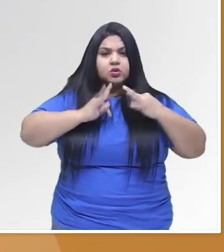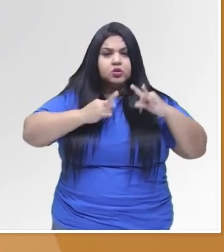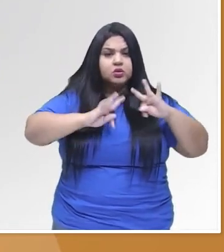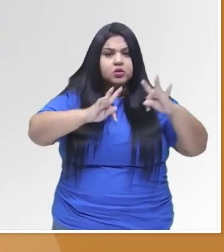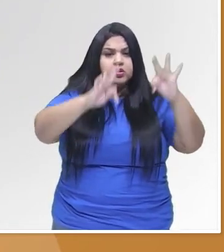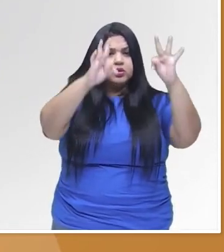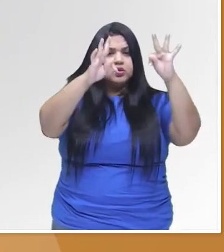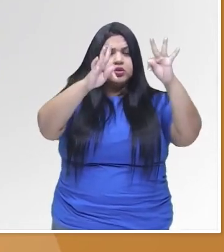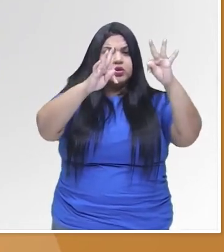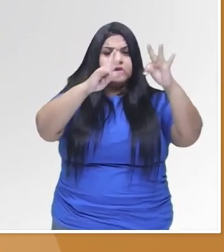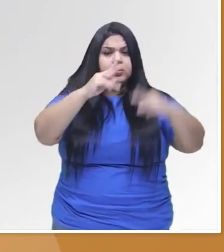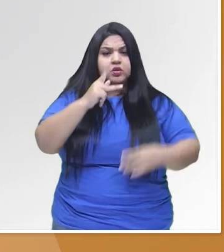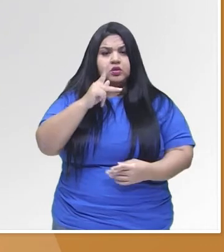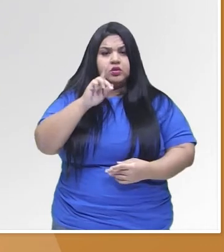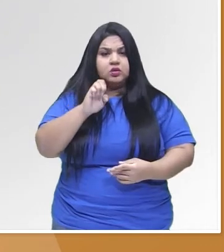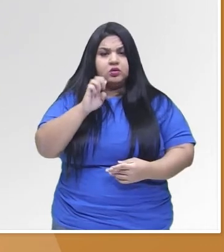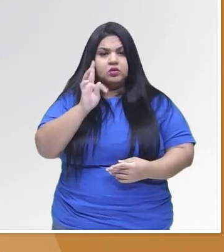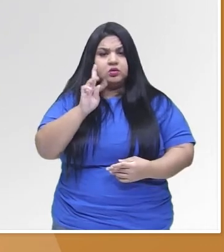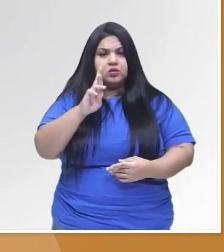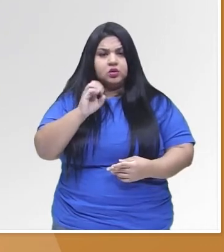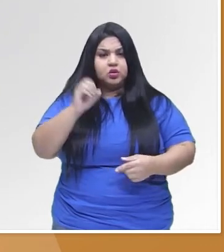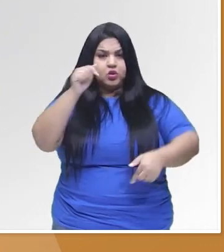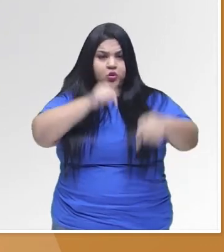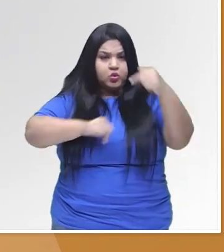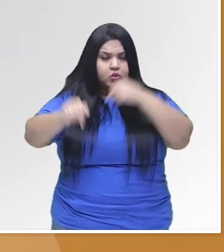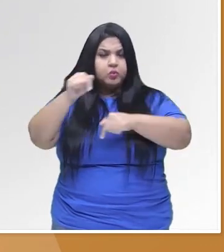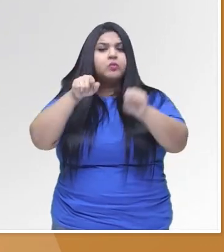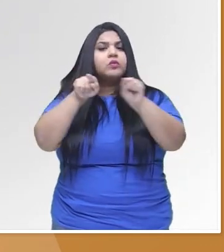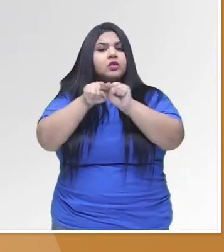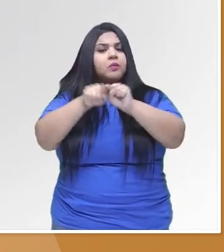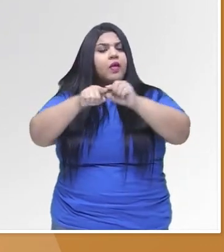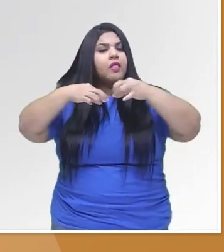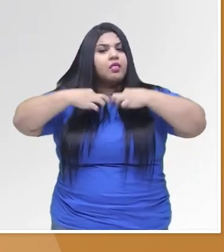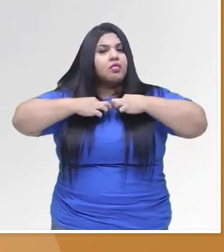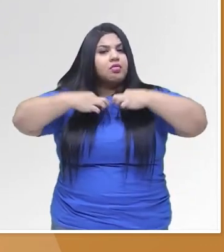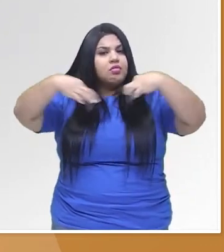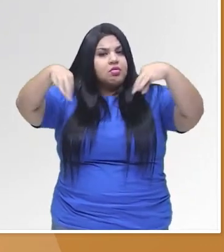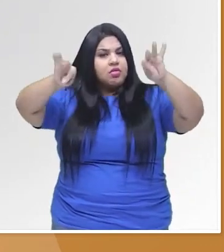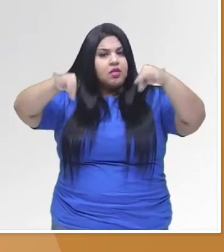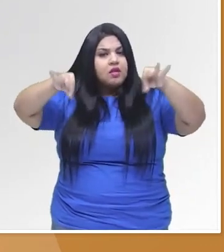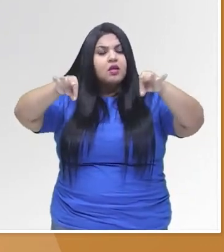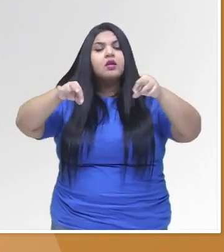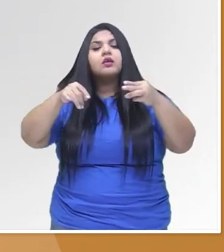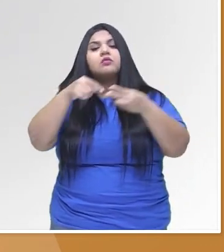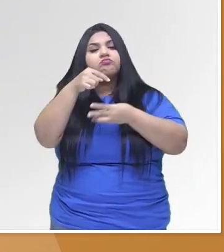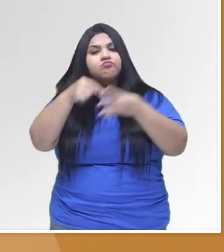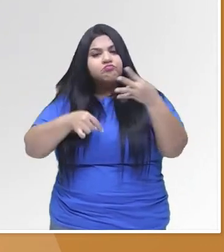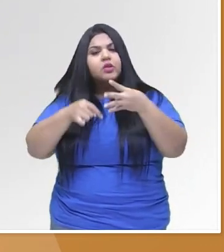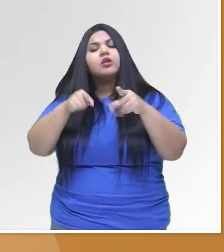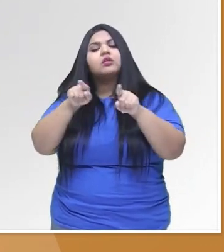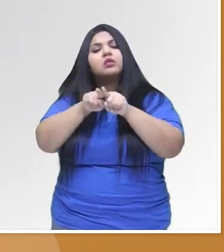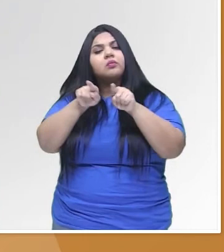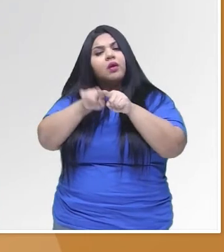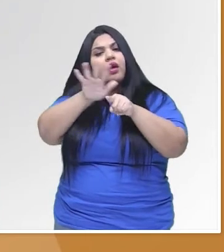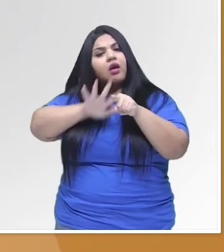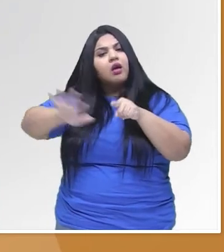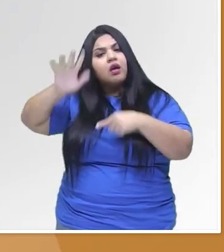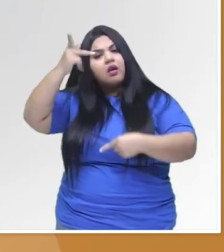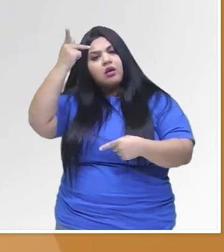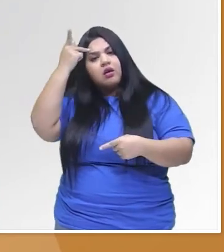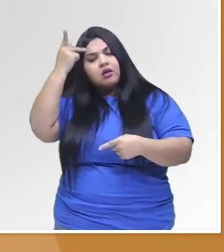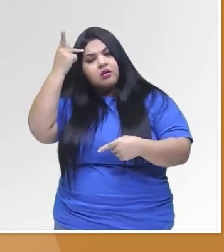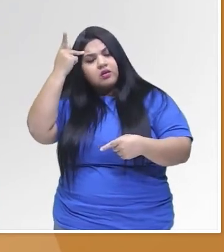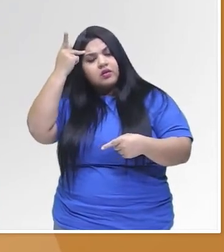Tecnologia, petroquímica e produtos têxteis, tá? Então, lá na região também de São Paulo, tá? Campinas fica no interior